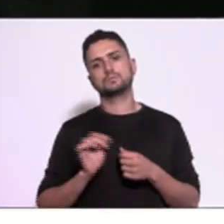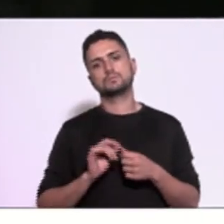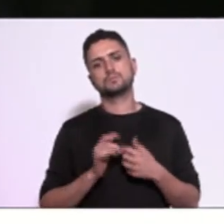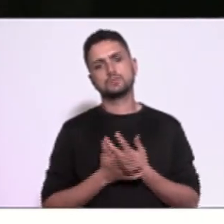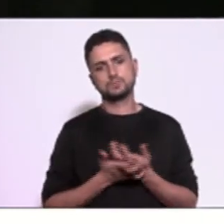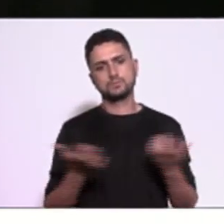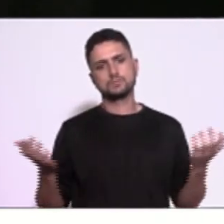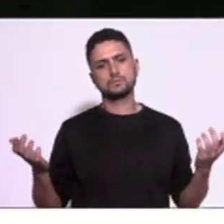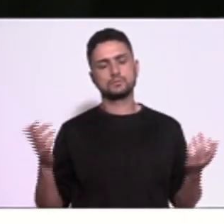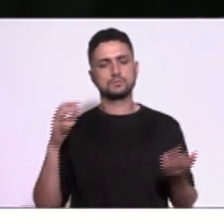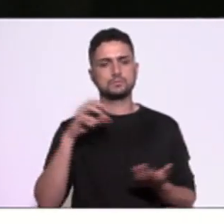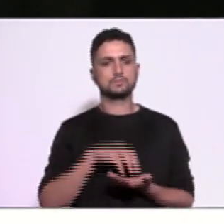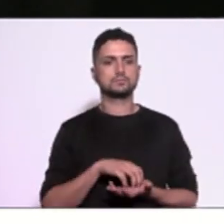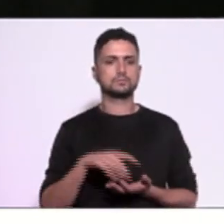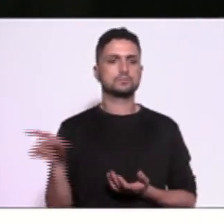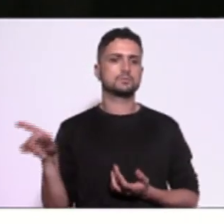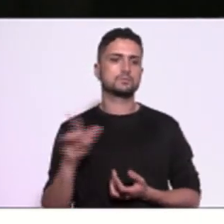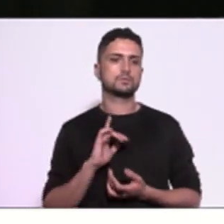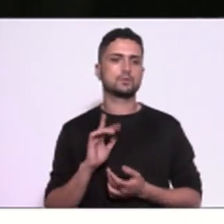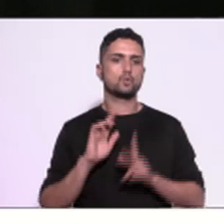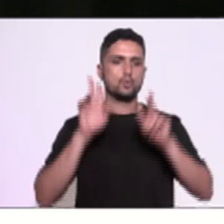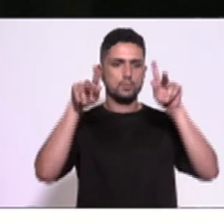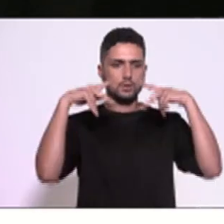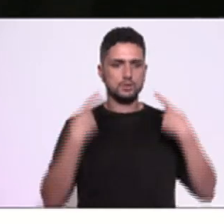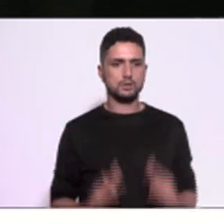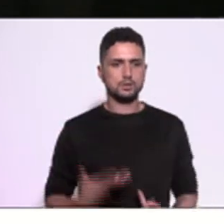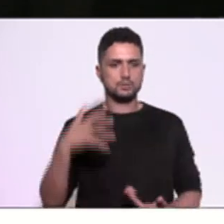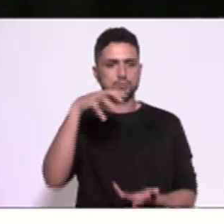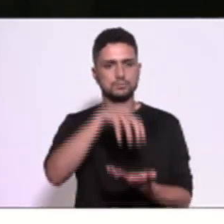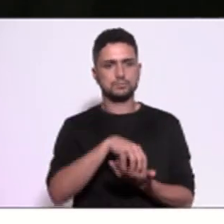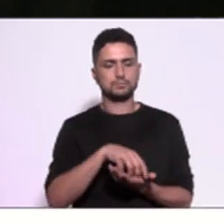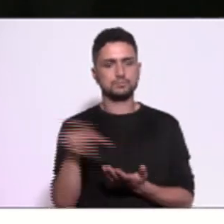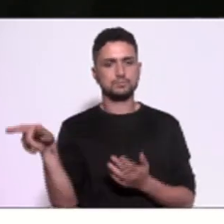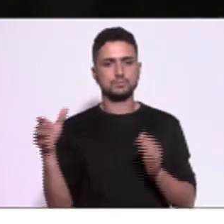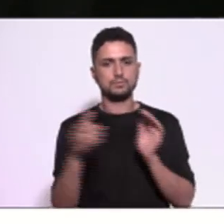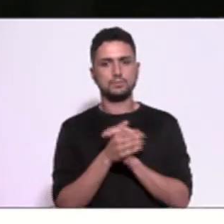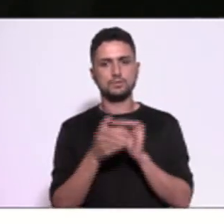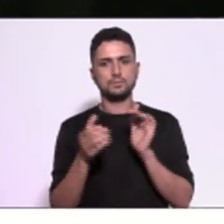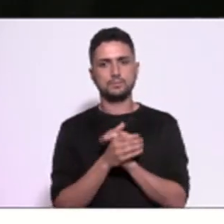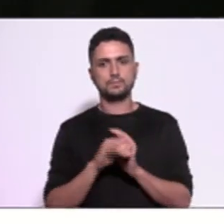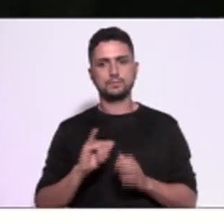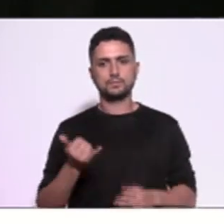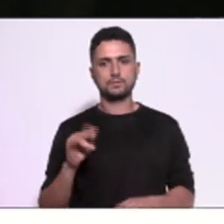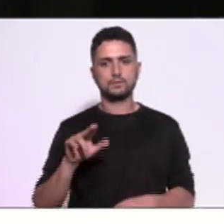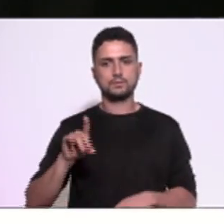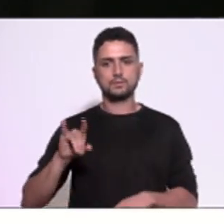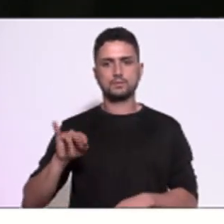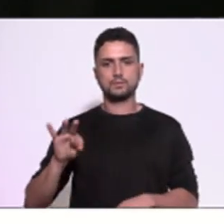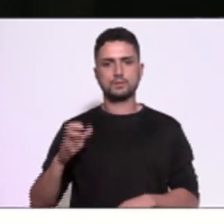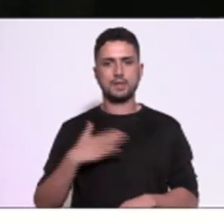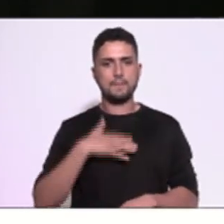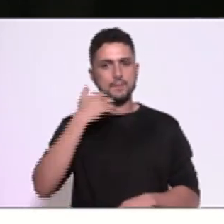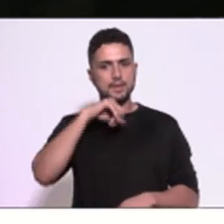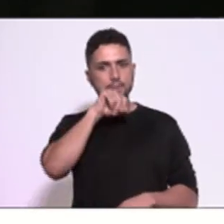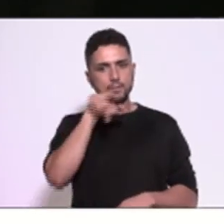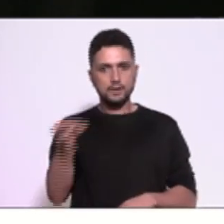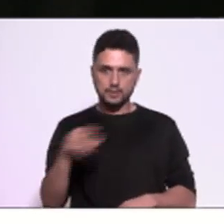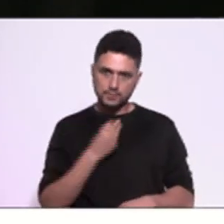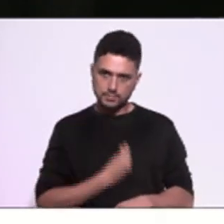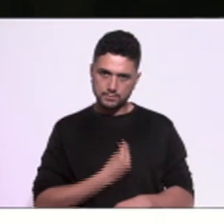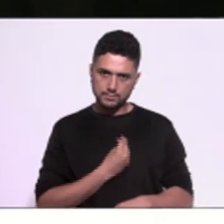sede, o Templo da Humanidade. Casado com Judite Martins, minha mãe, aqui